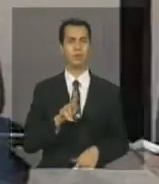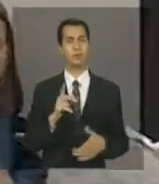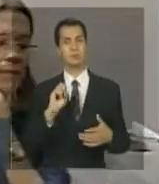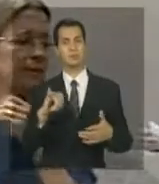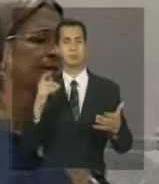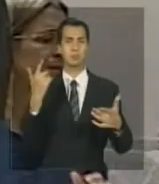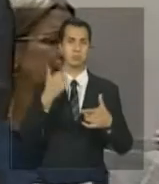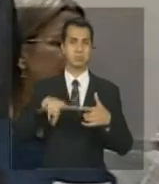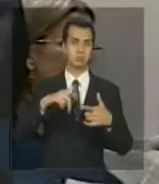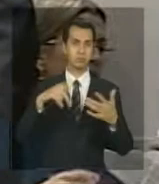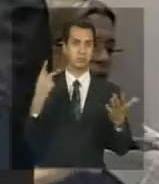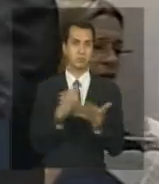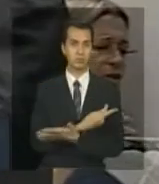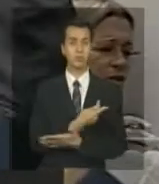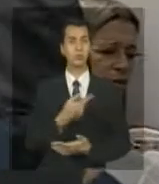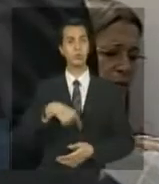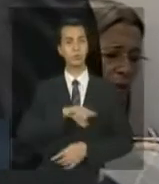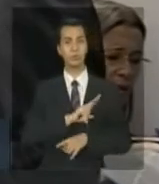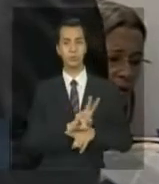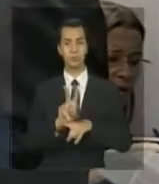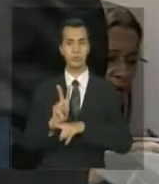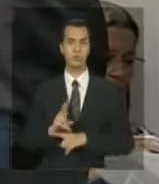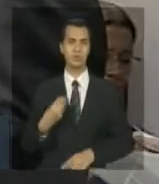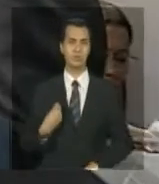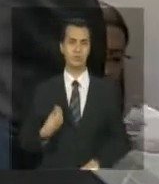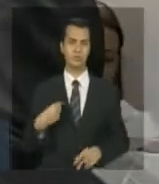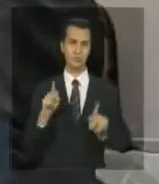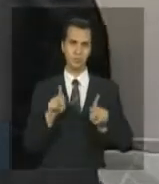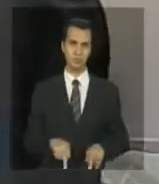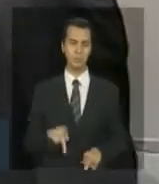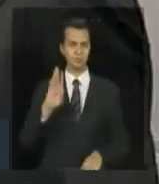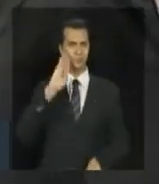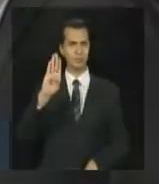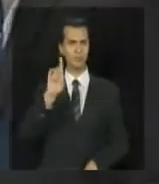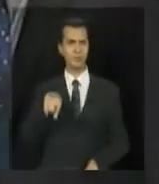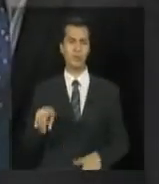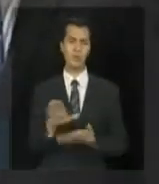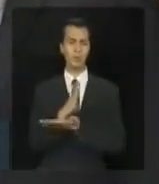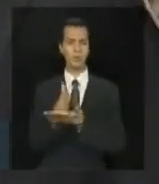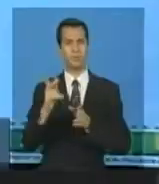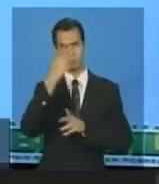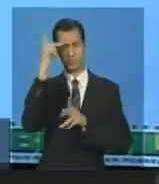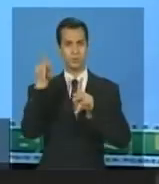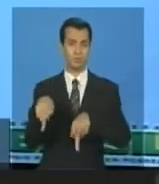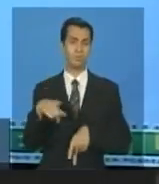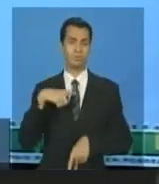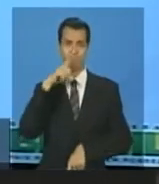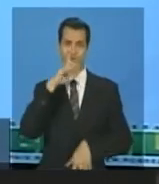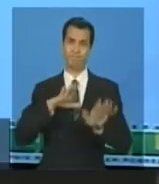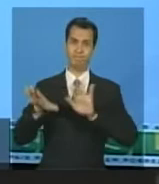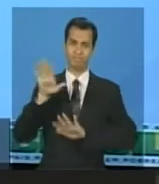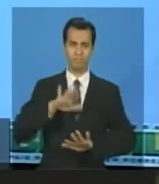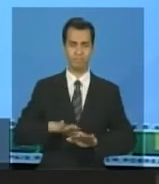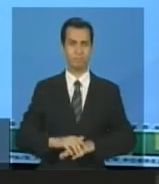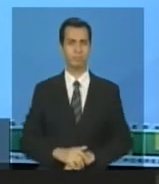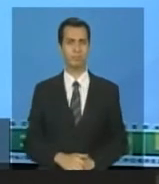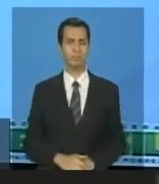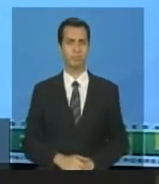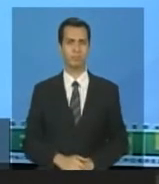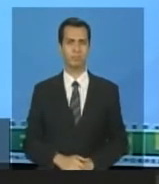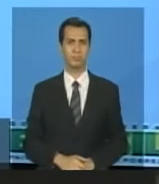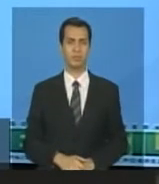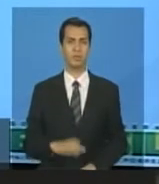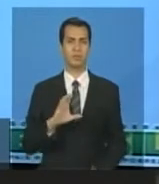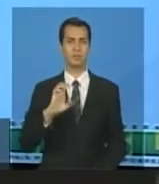mais precioso nós temos que a vida das nossas populações principalmente aquelas poças amanhã o próximo bom atuação do